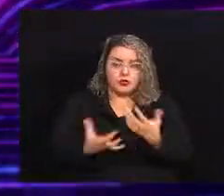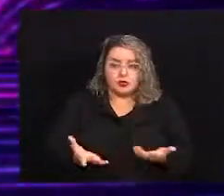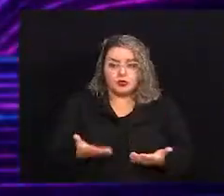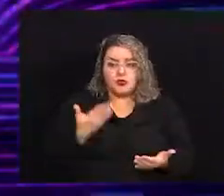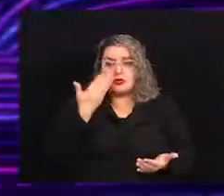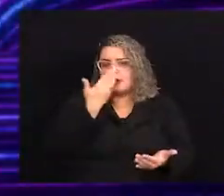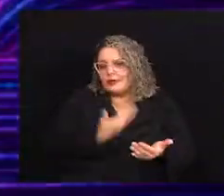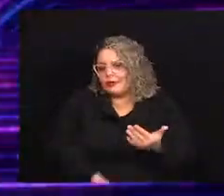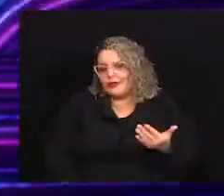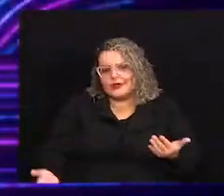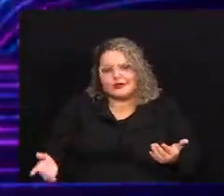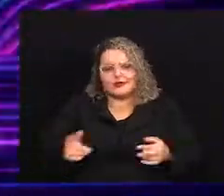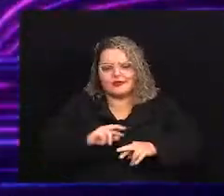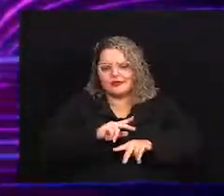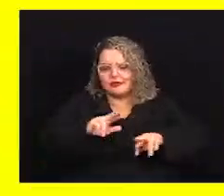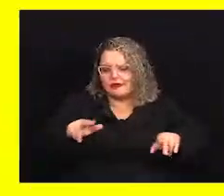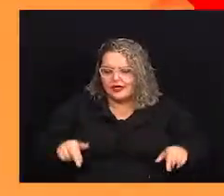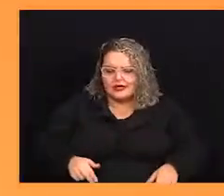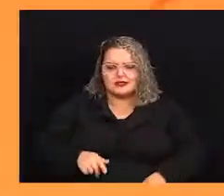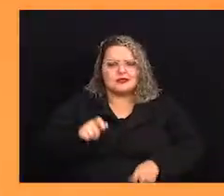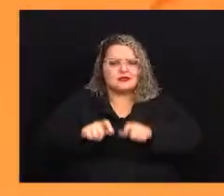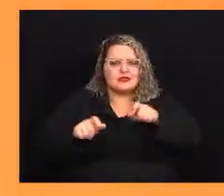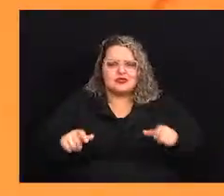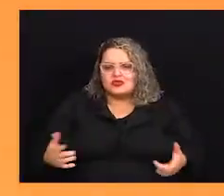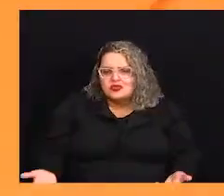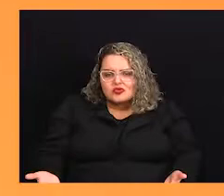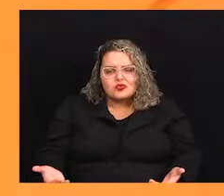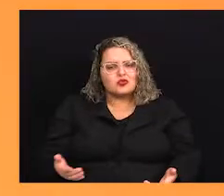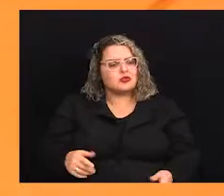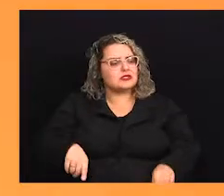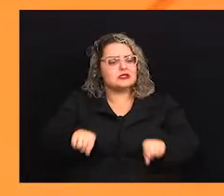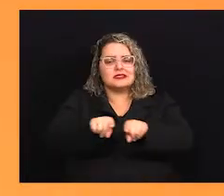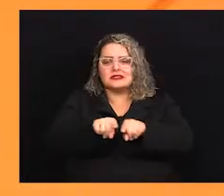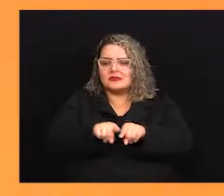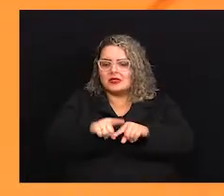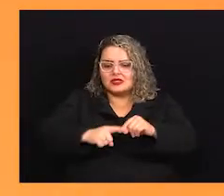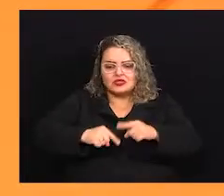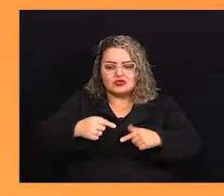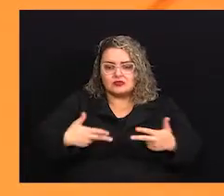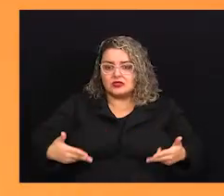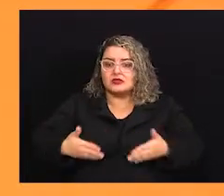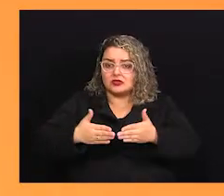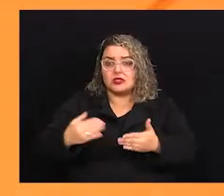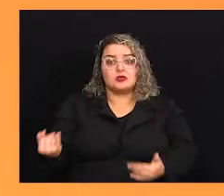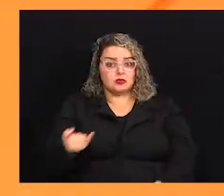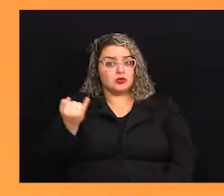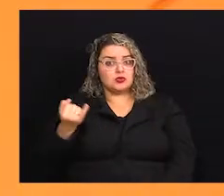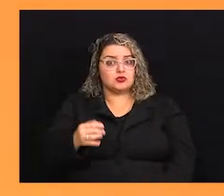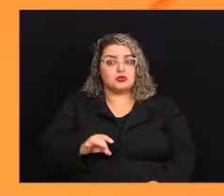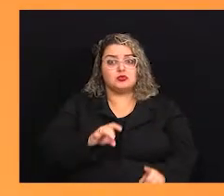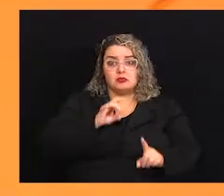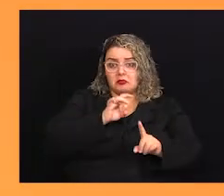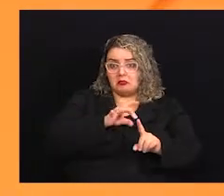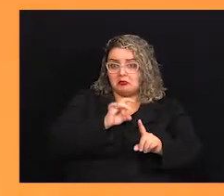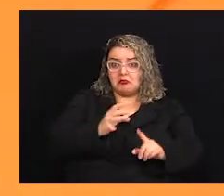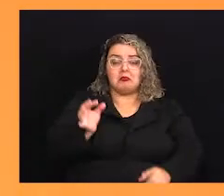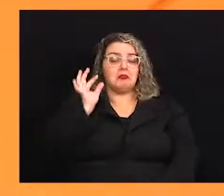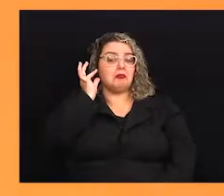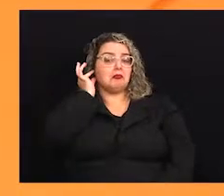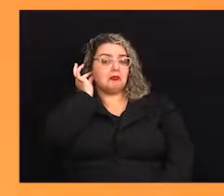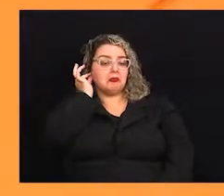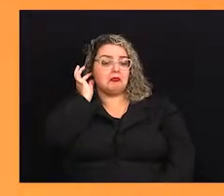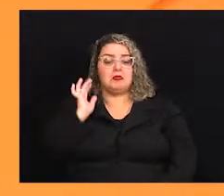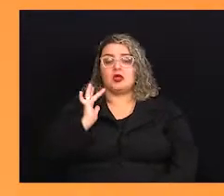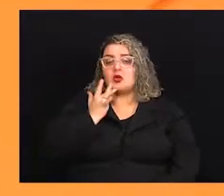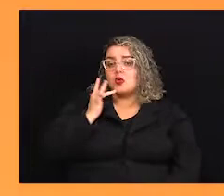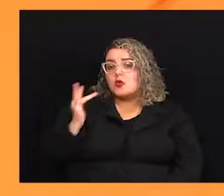se perdiam cargas humanas e cargas assim, né, de transporte importantes, inclusive joia, ouro e tal, e ninguém podia